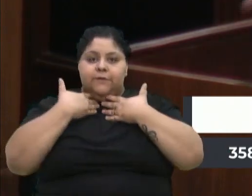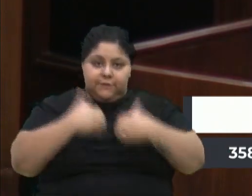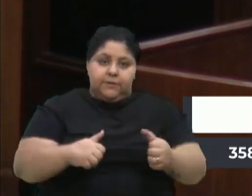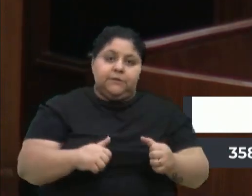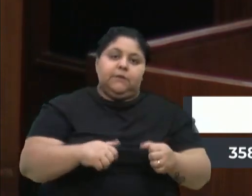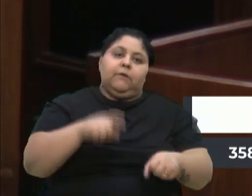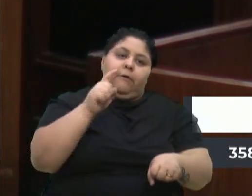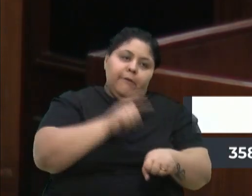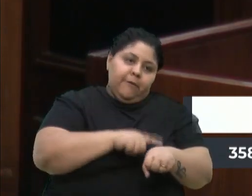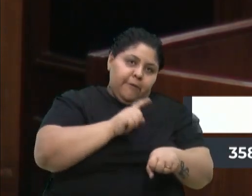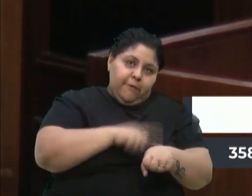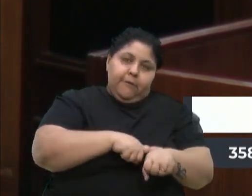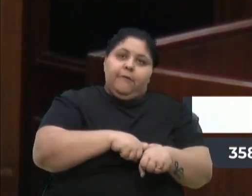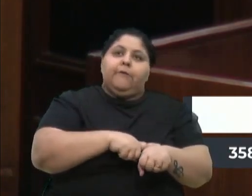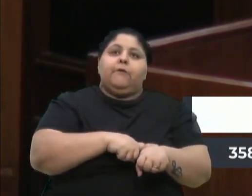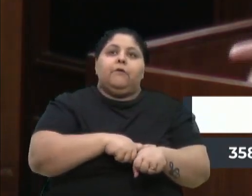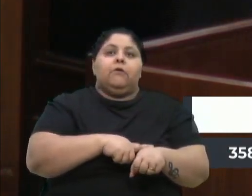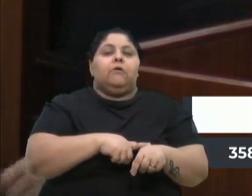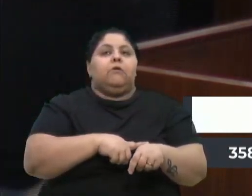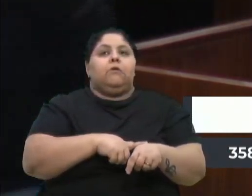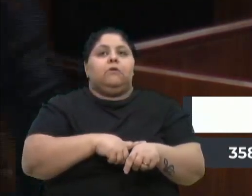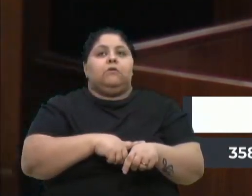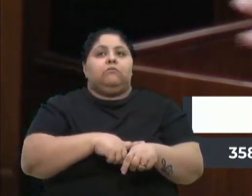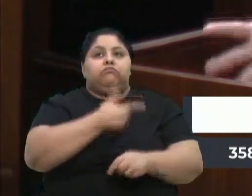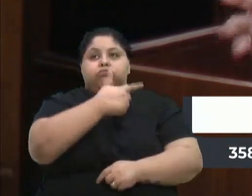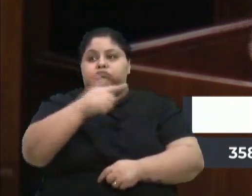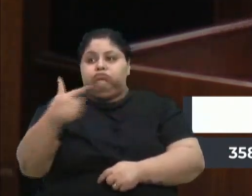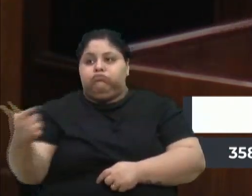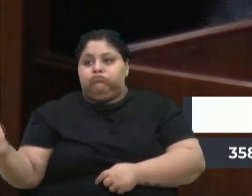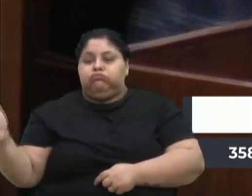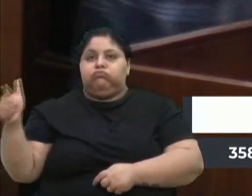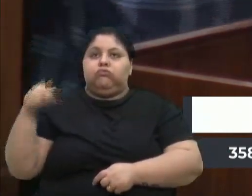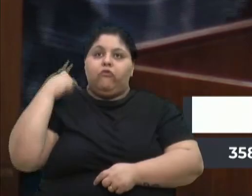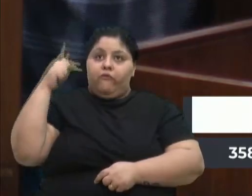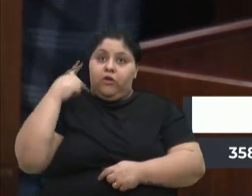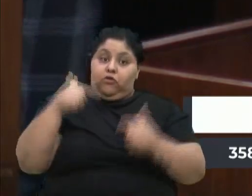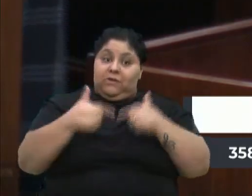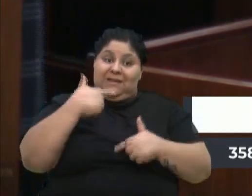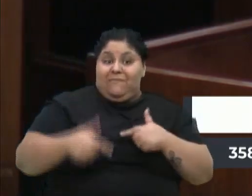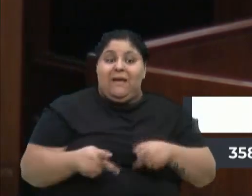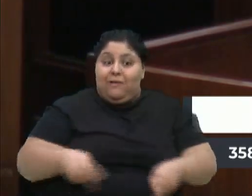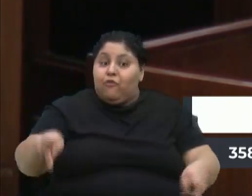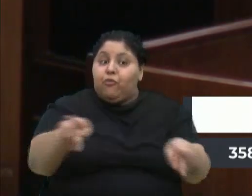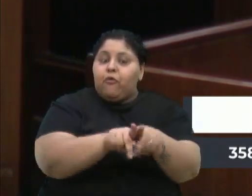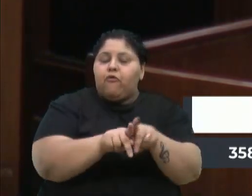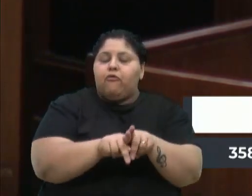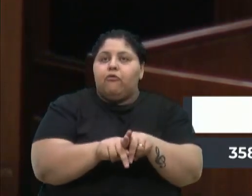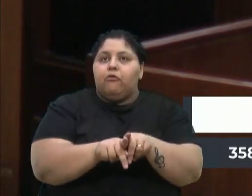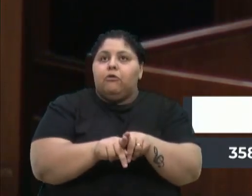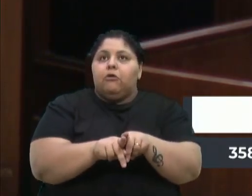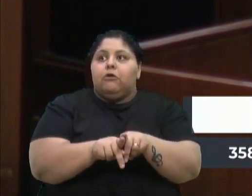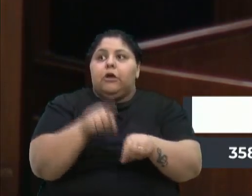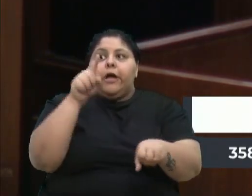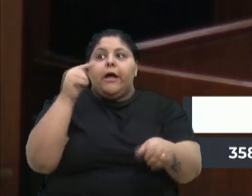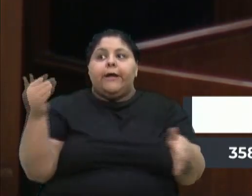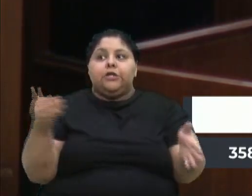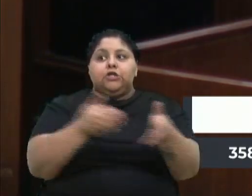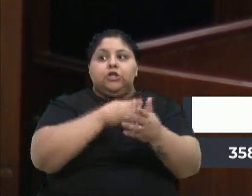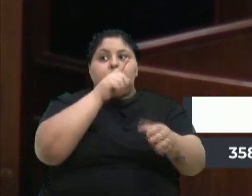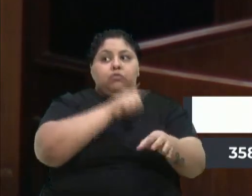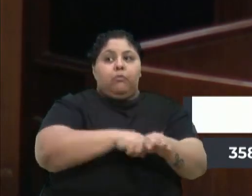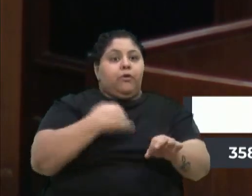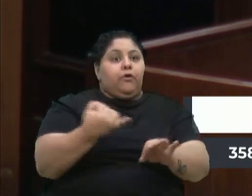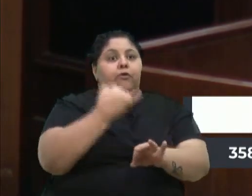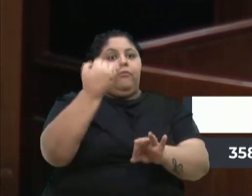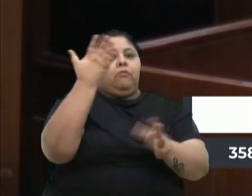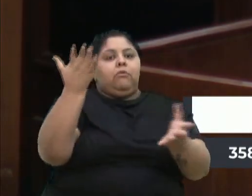saco no bom sentido, porque é para o povo, é para as pessoas, o vereador é para isso. Aí chega no momento importante, se ontem